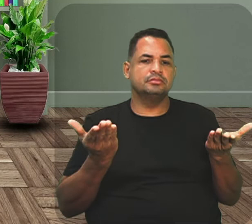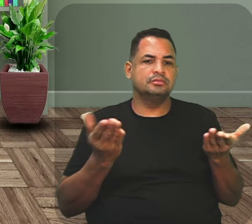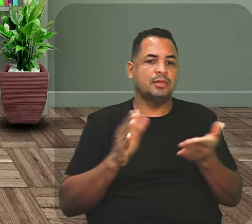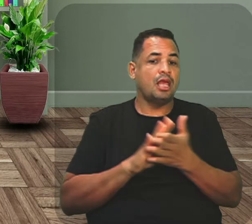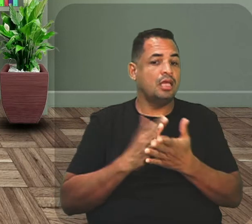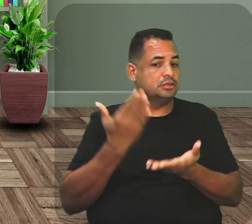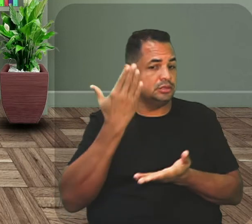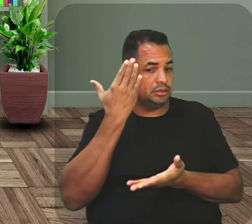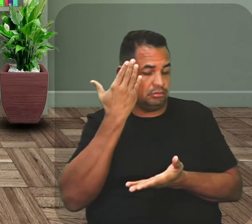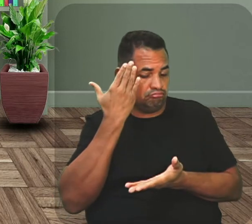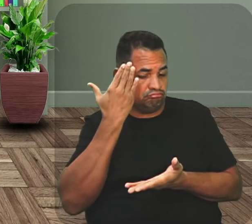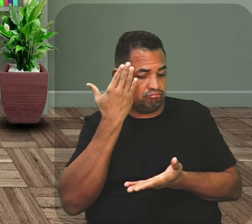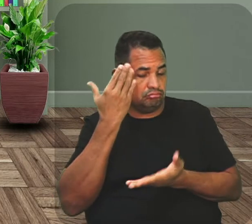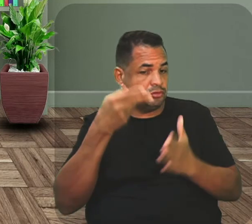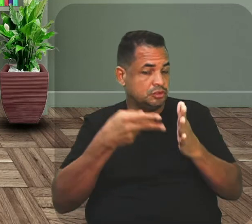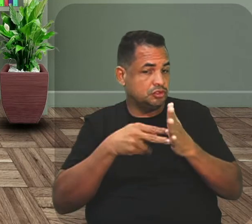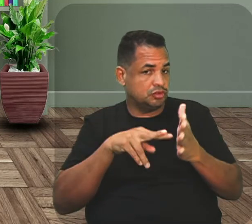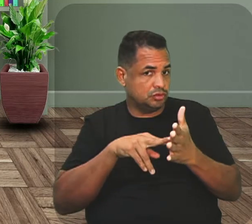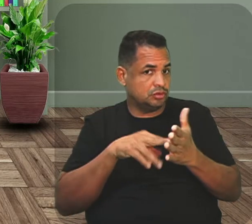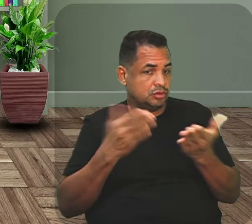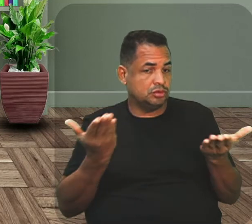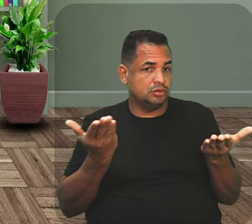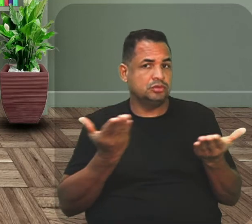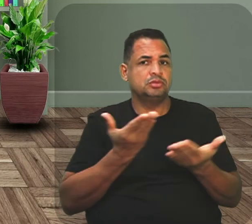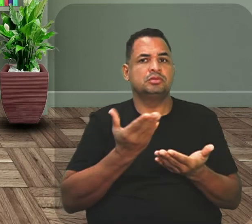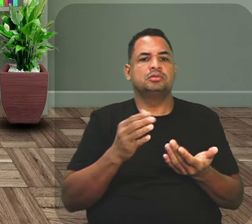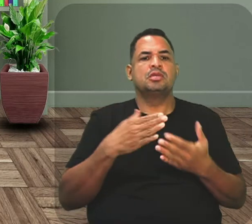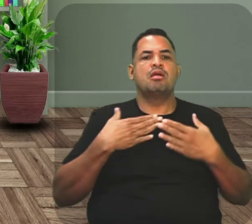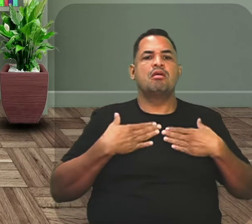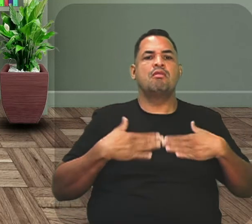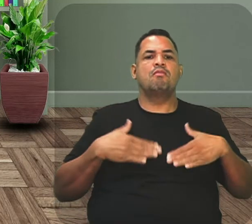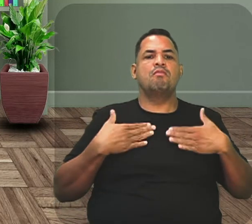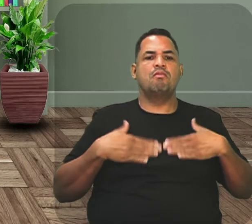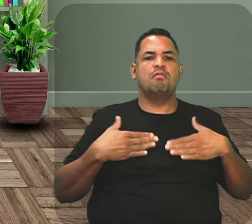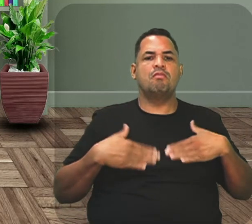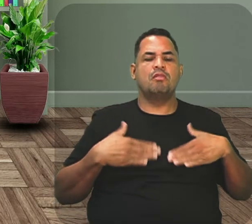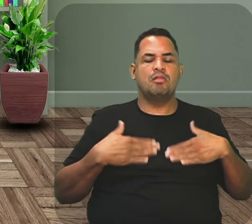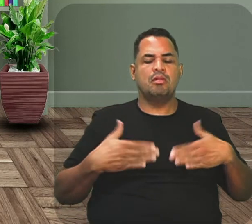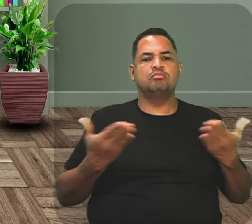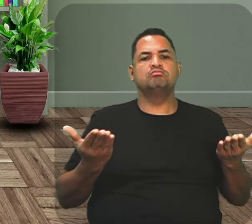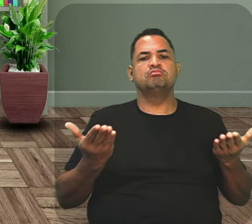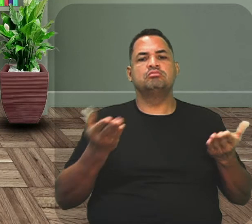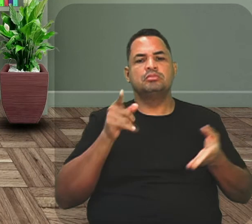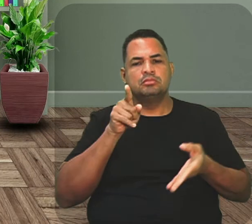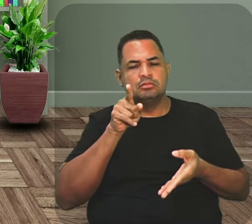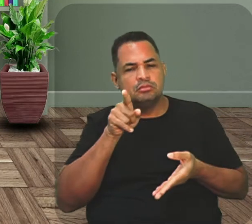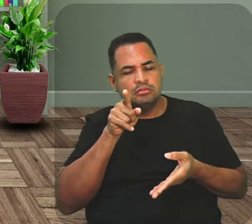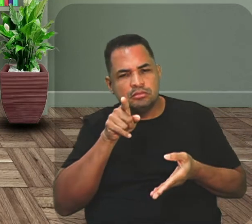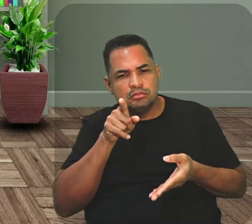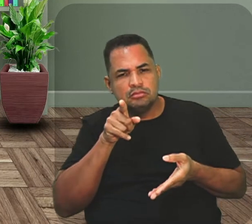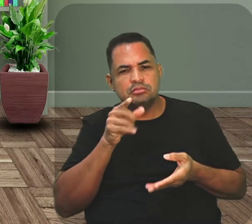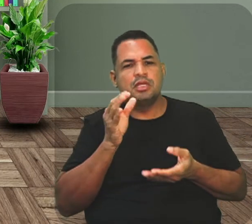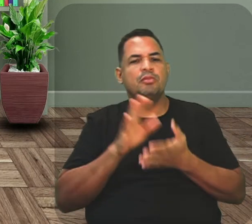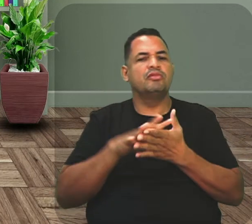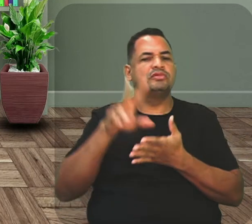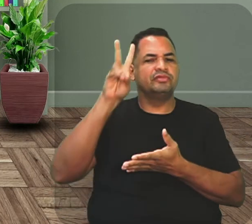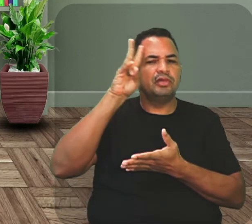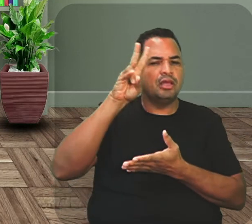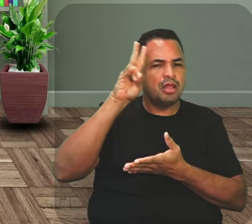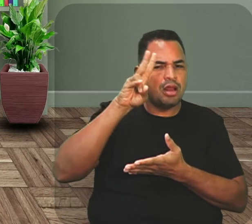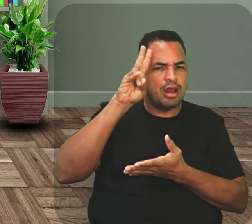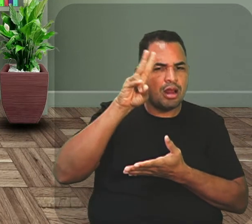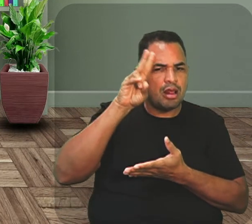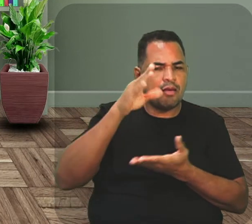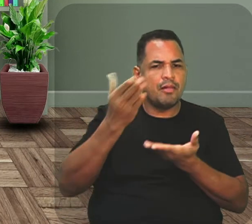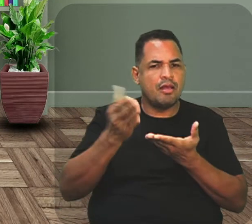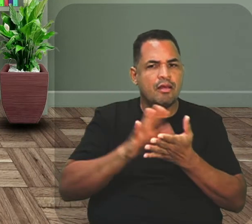nesse lance que nós estamos nessa aula. Então tenha calma que com certeza você aí vai recordar, vai